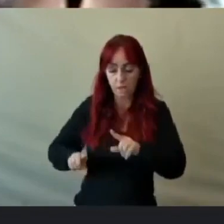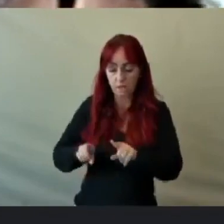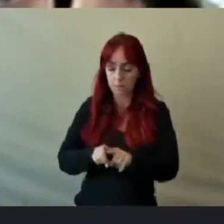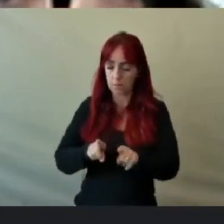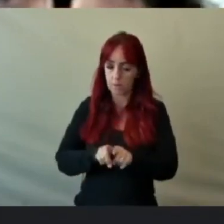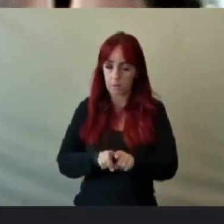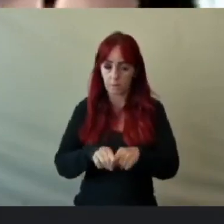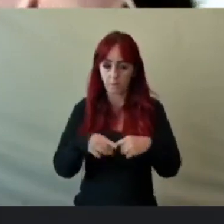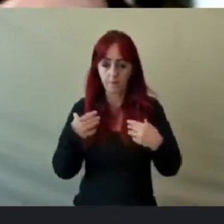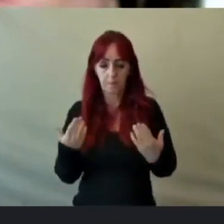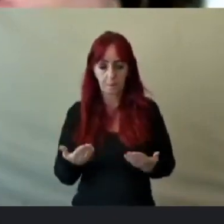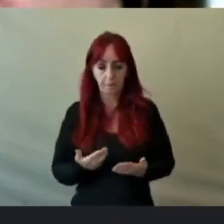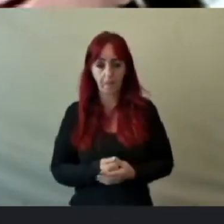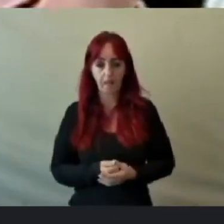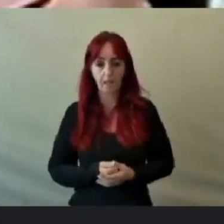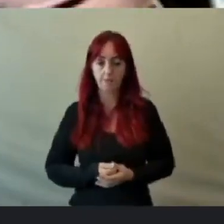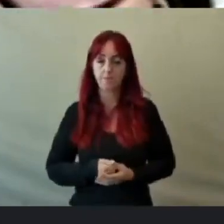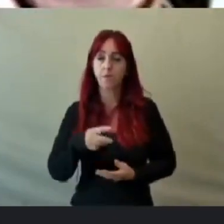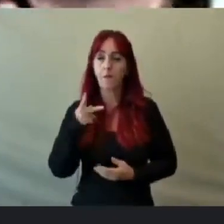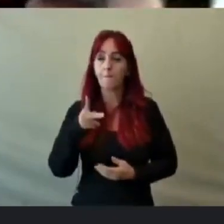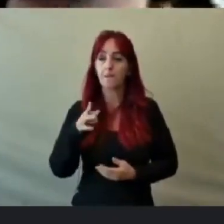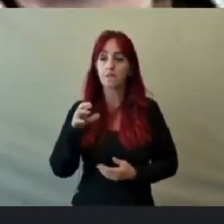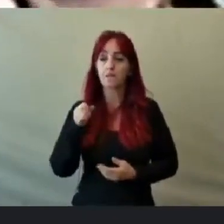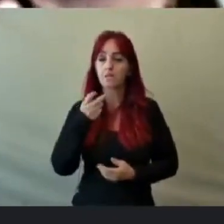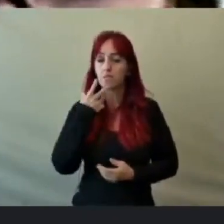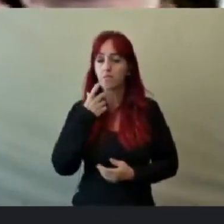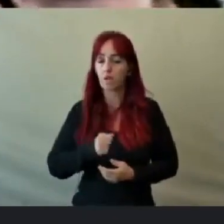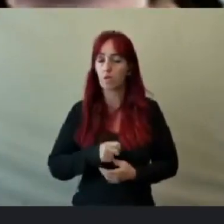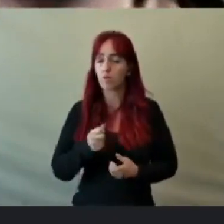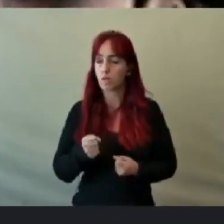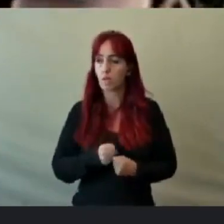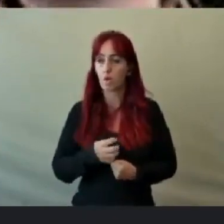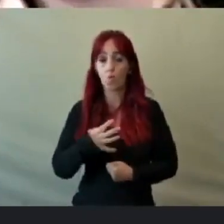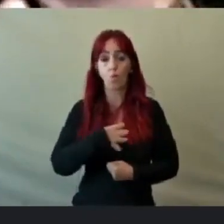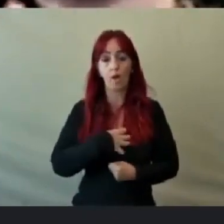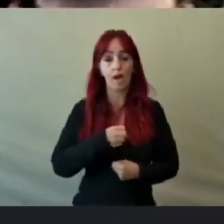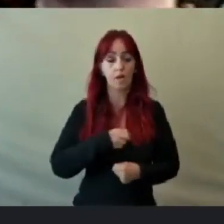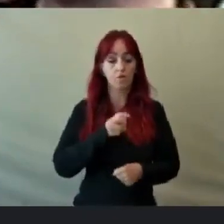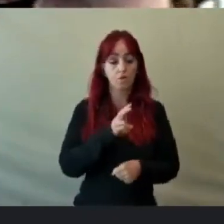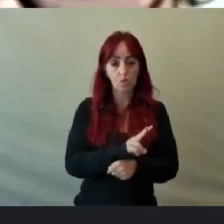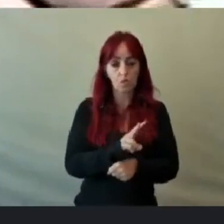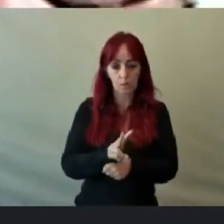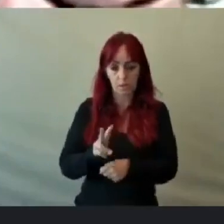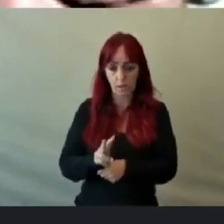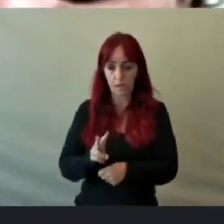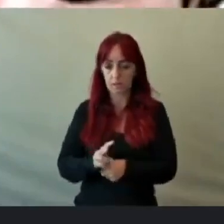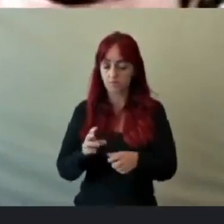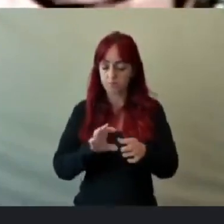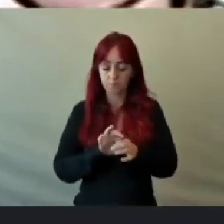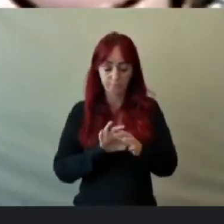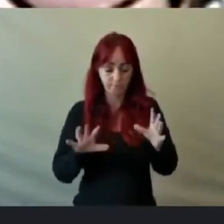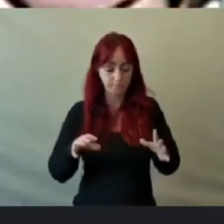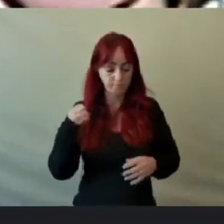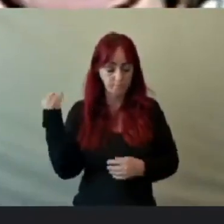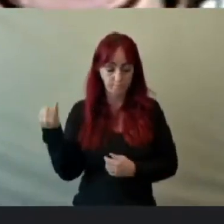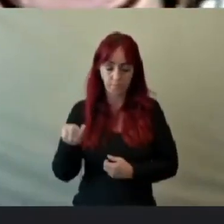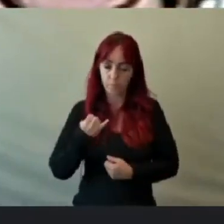fala o ato de cuidar ele é um ato muito complexo ele é essencial e complexo demais né